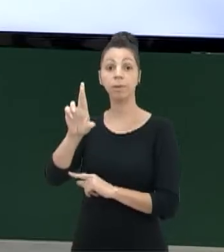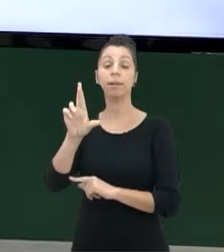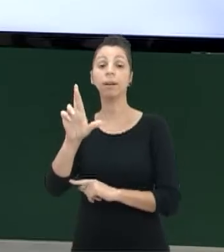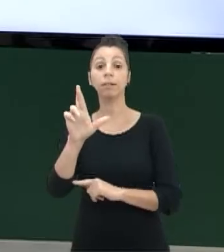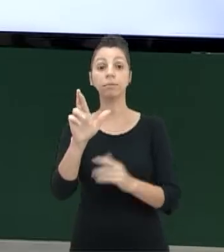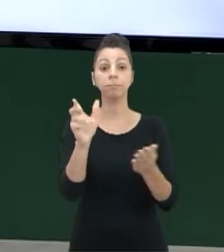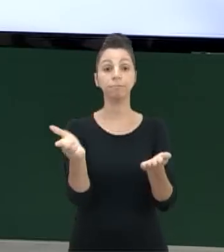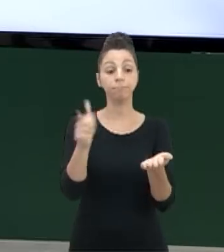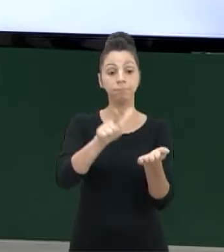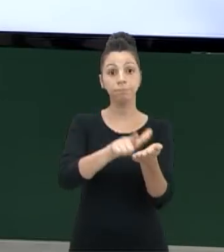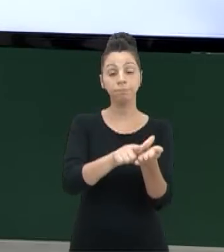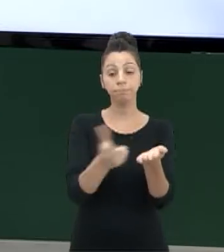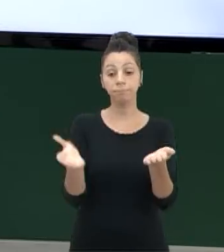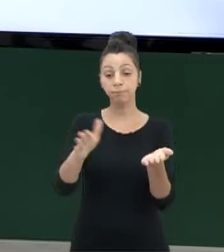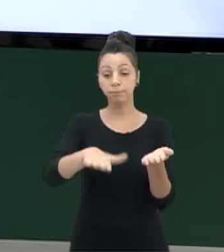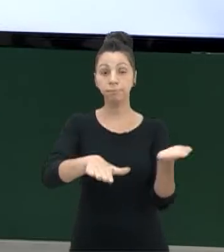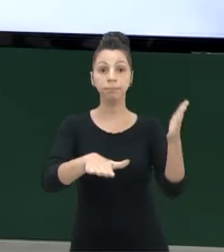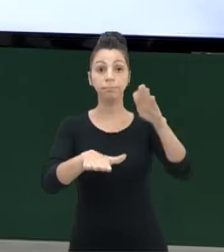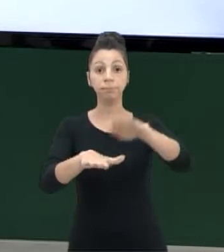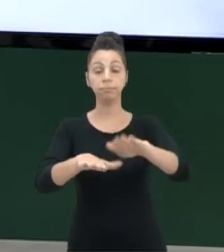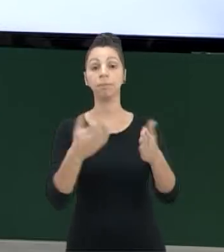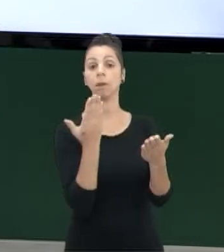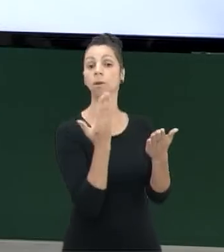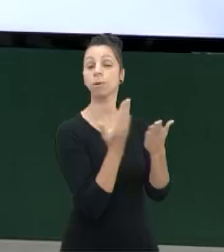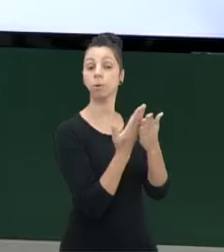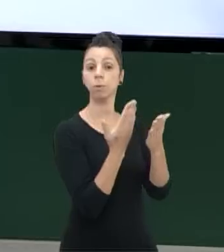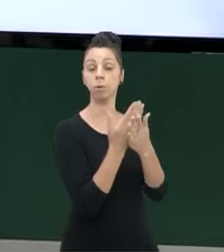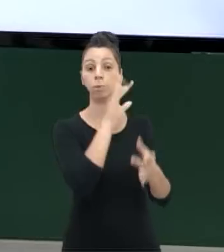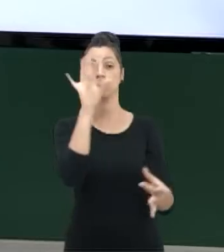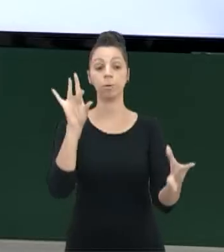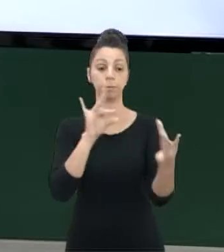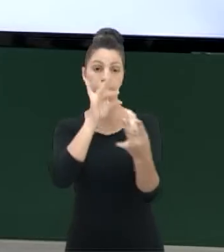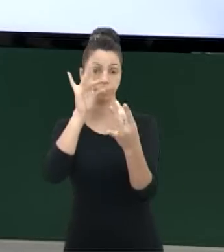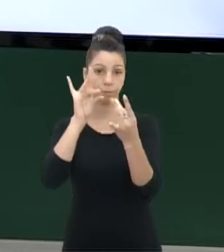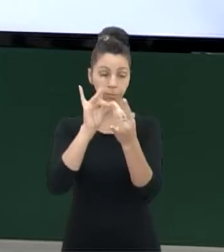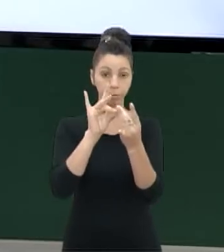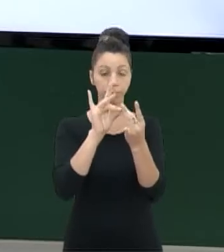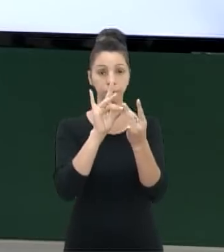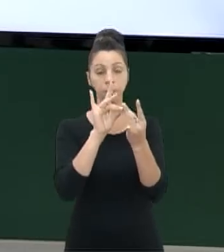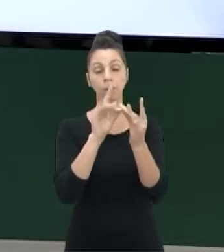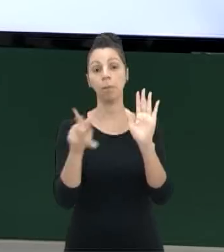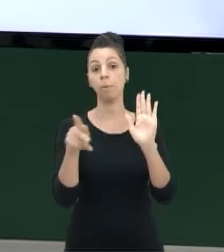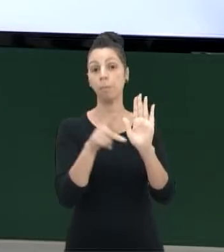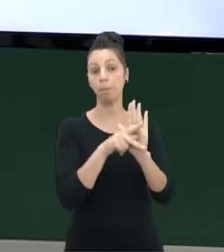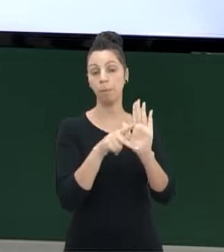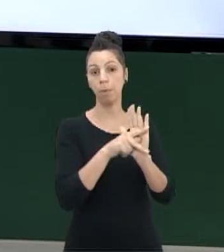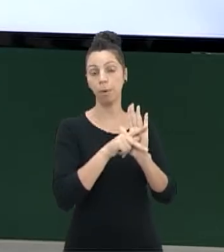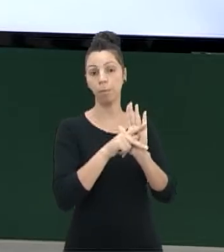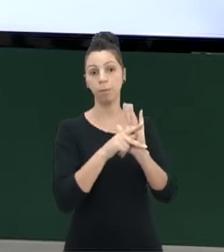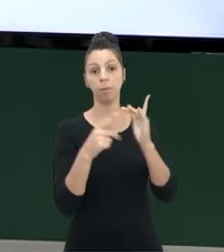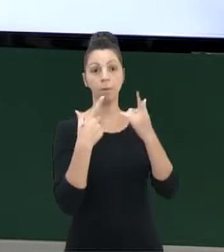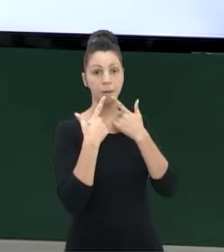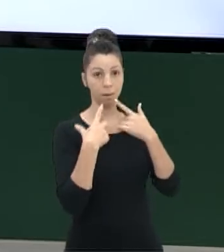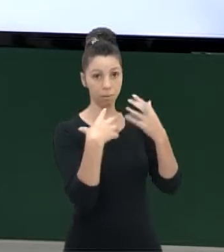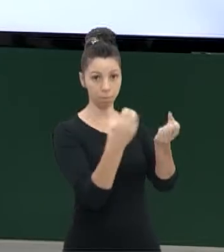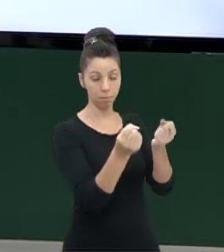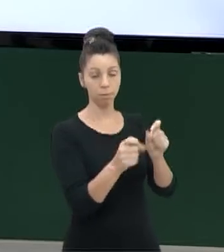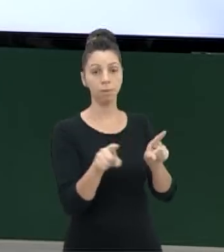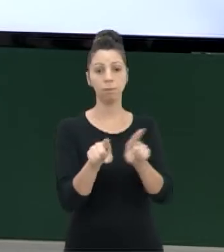gente vai fazer? Estudar o folder, especificamente algumas marcas linguísticas, um pouquinho mais sobre